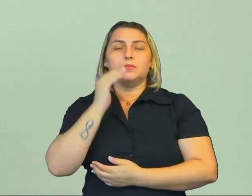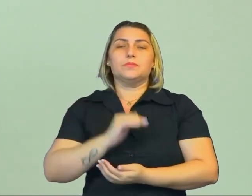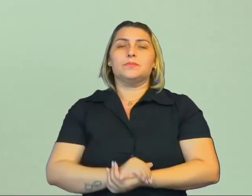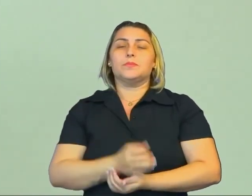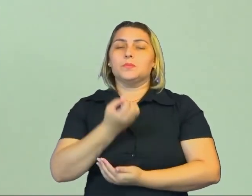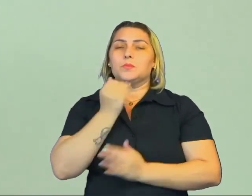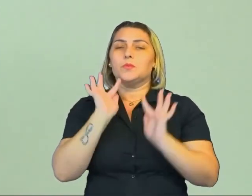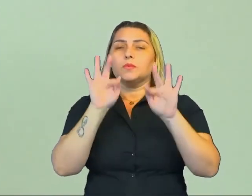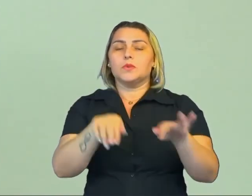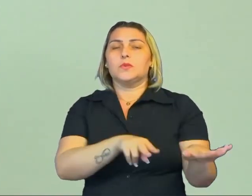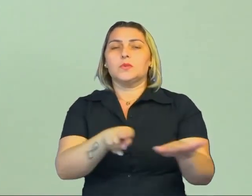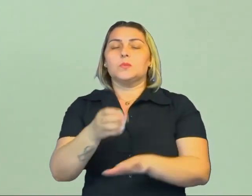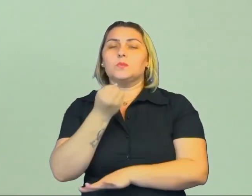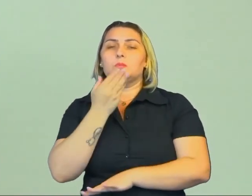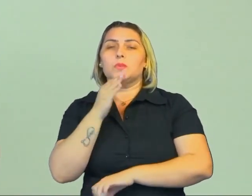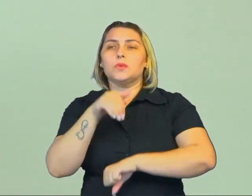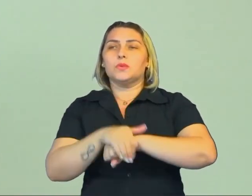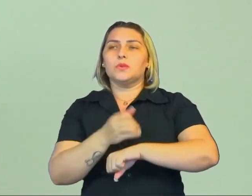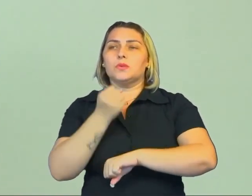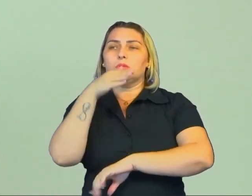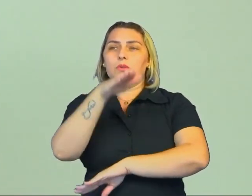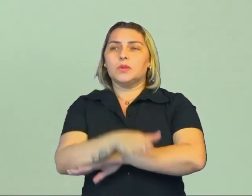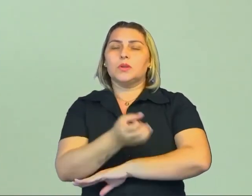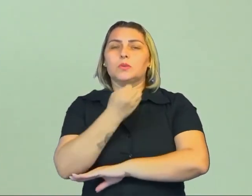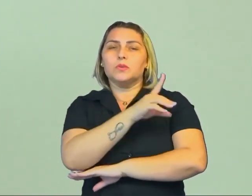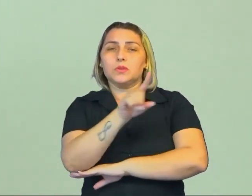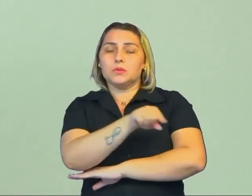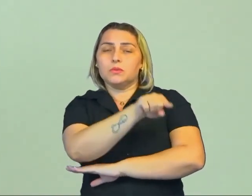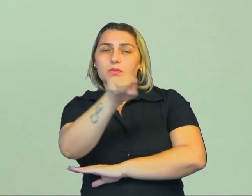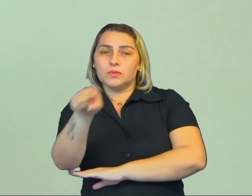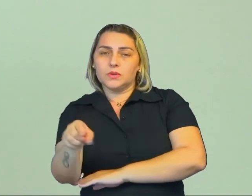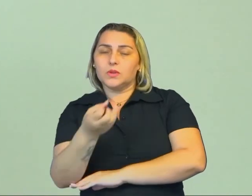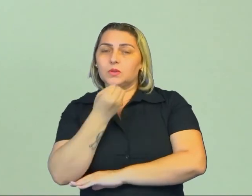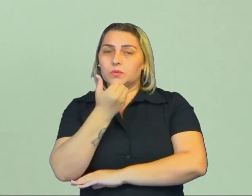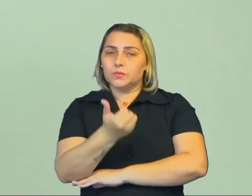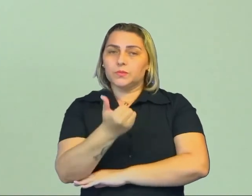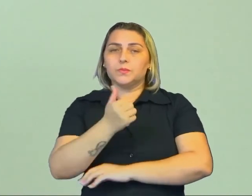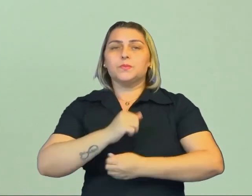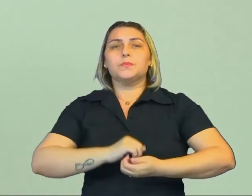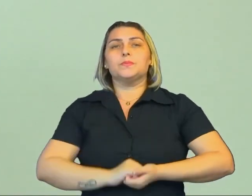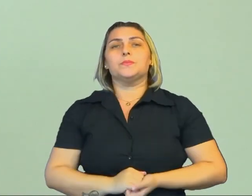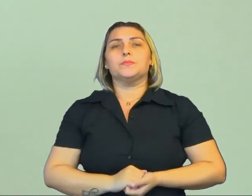Bom final de semana, boa noite, boa tarde, bom dia para vocês. Tudo de bom.